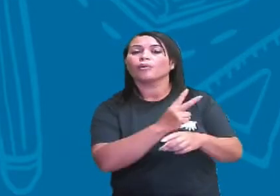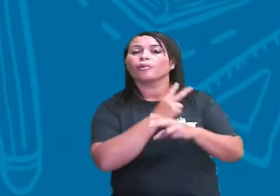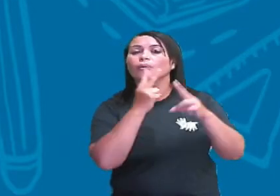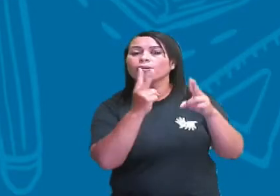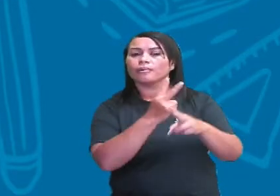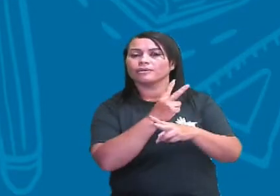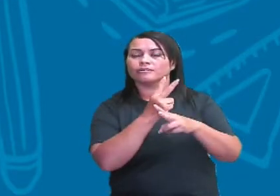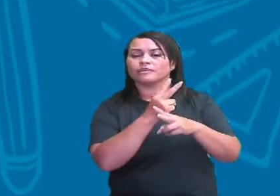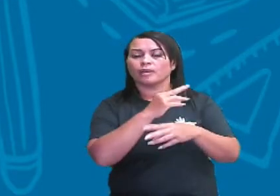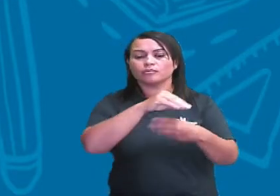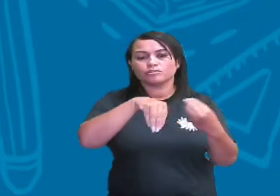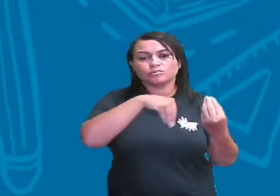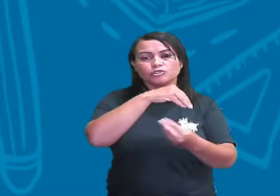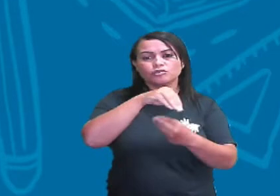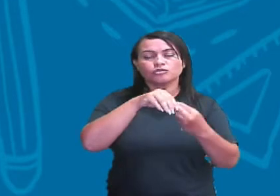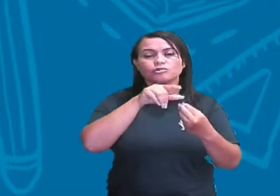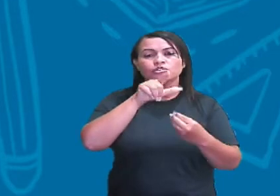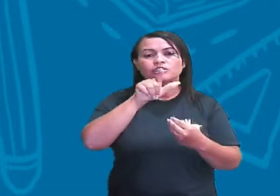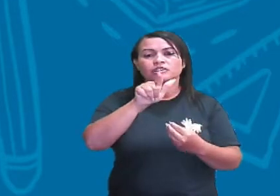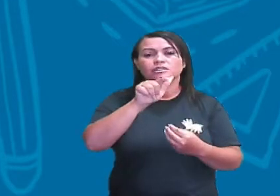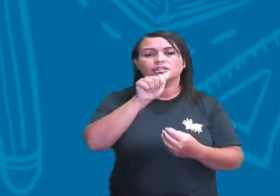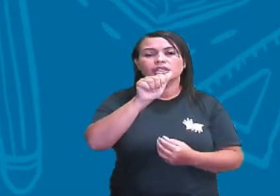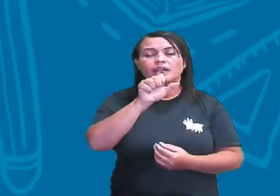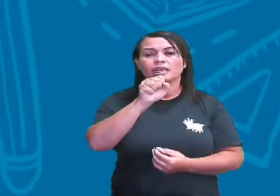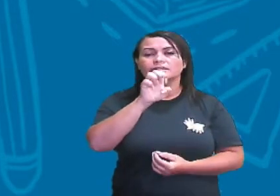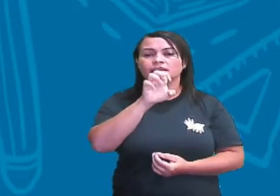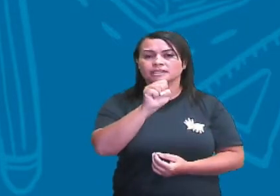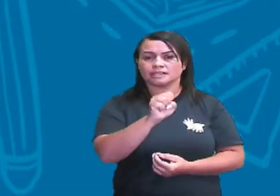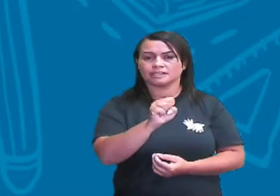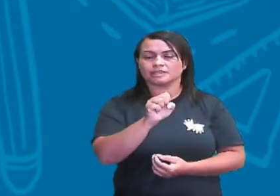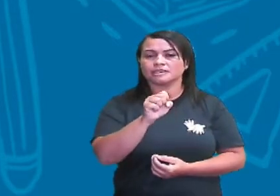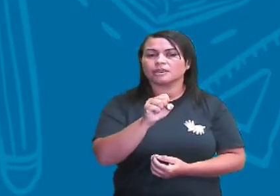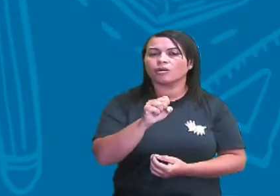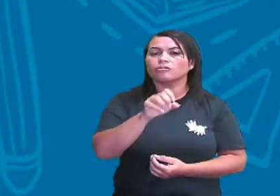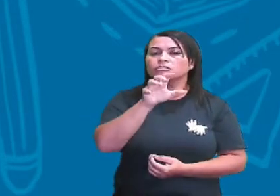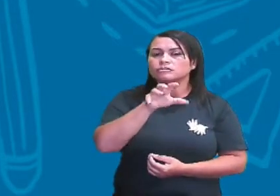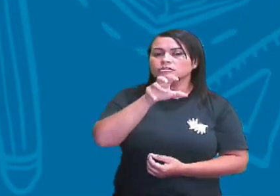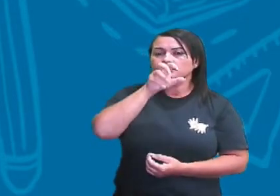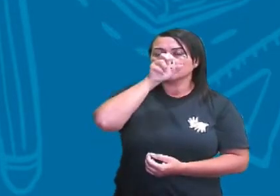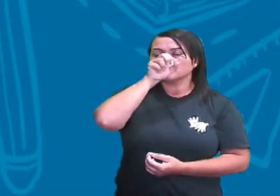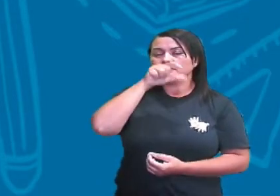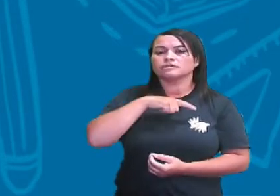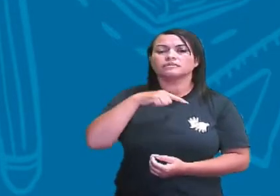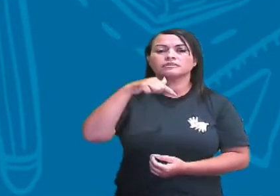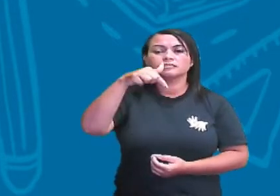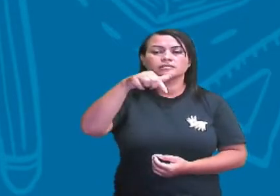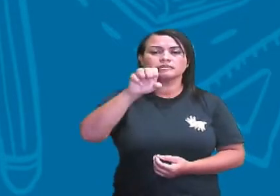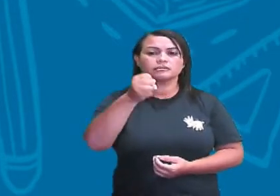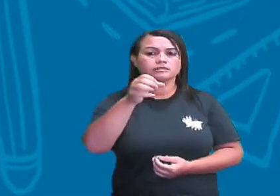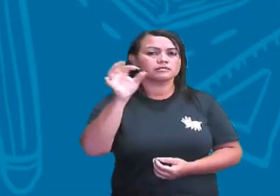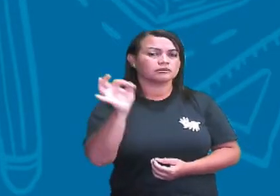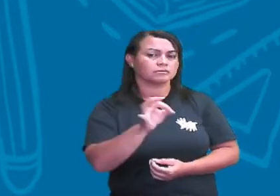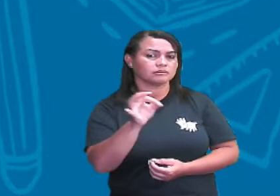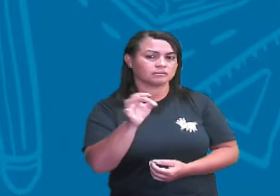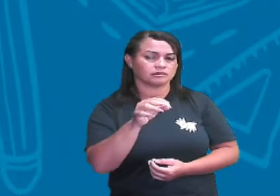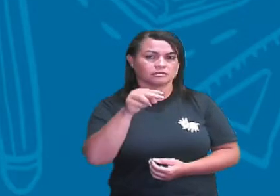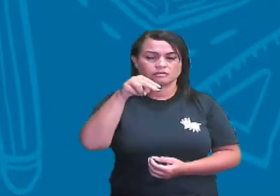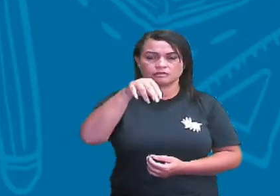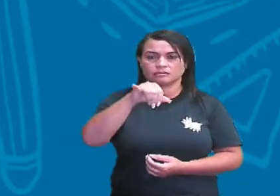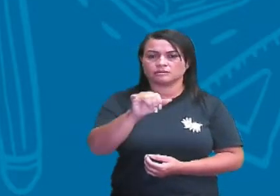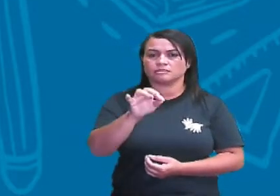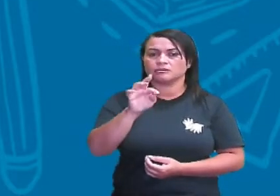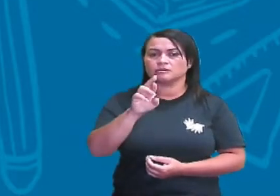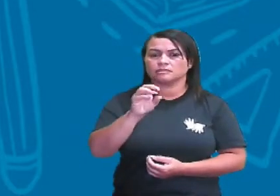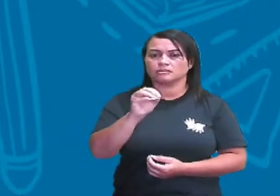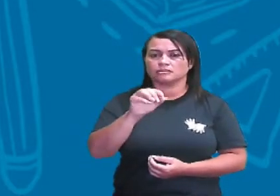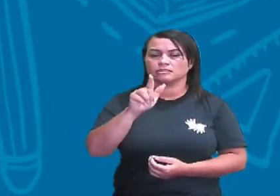de gases. E o ar que respiramos, ele tem em média 78% de um gás chamado nitrogênio, que ele entra em